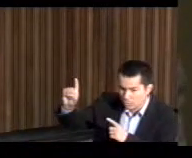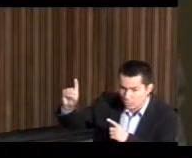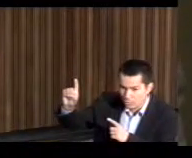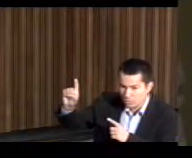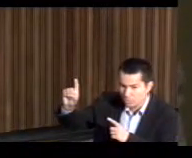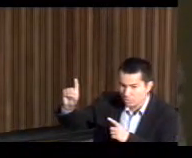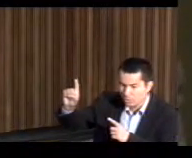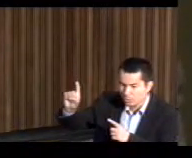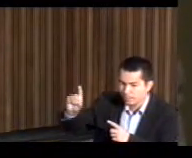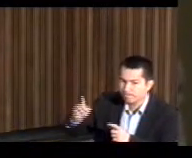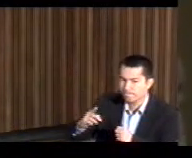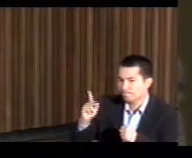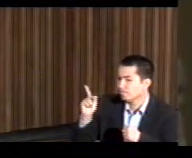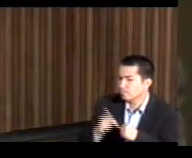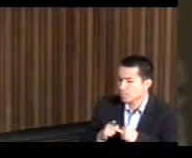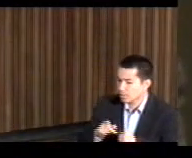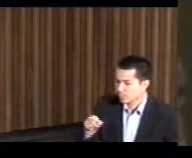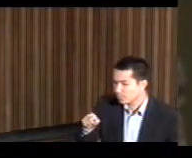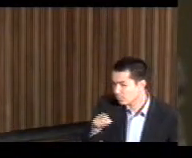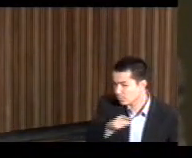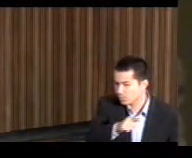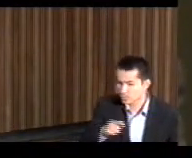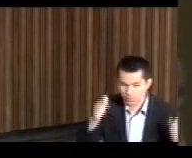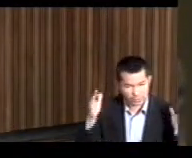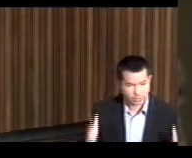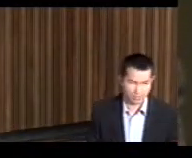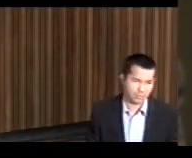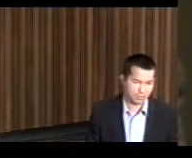você é o Deus